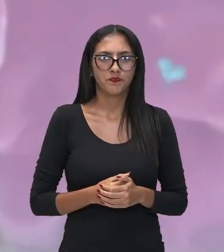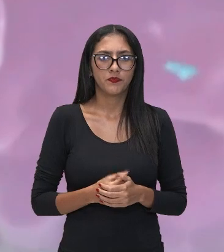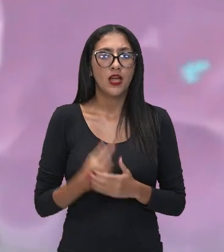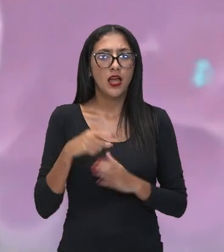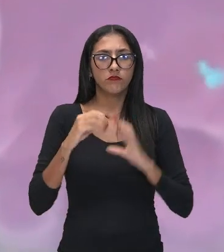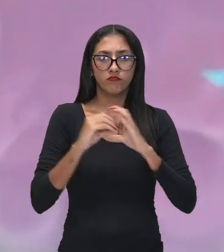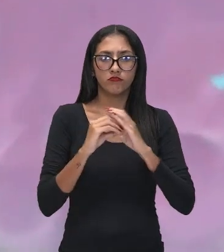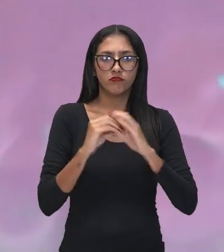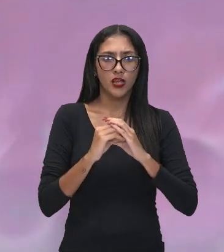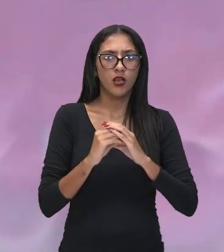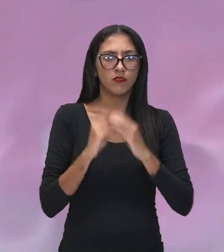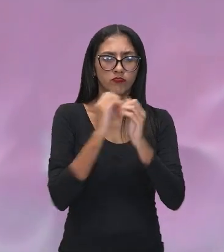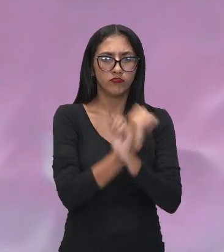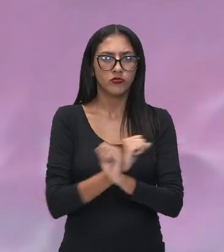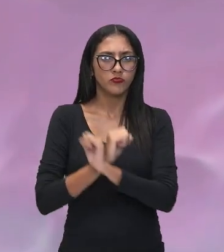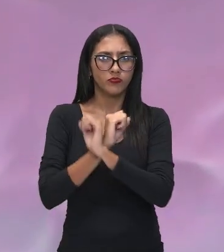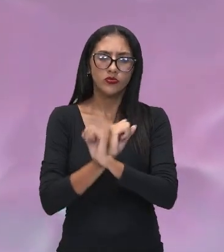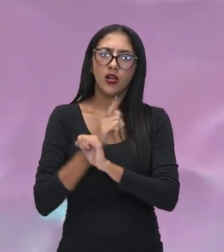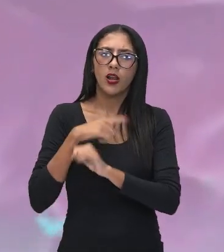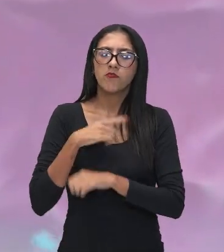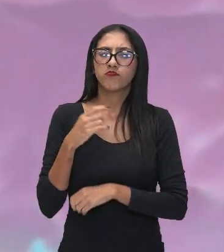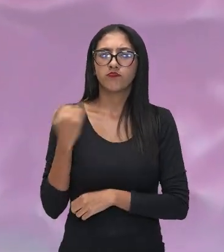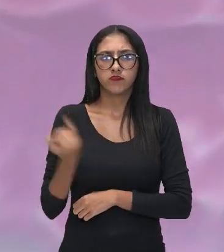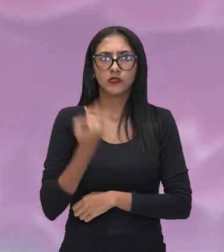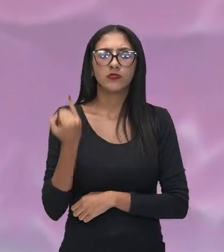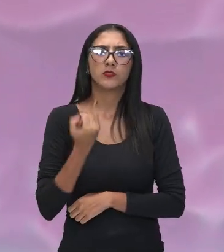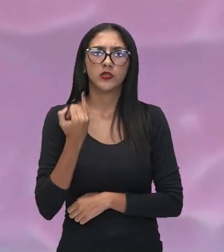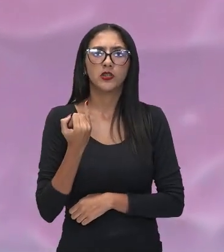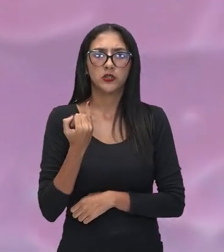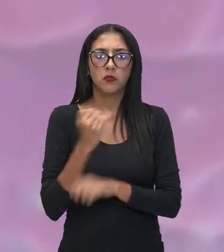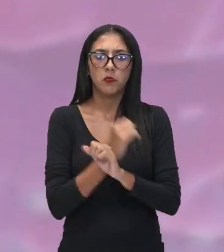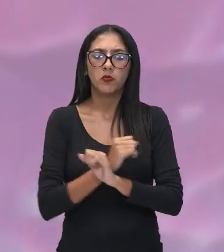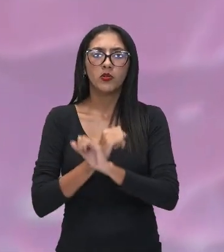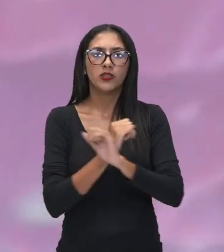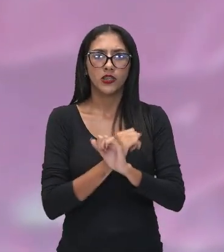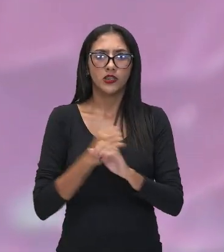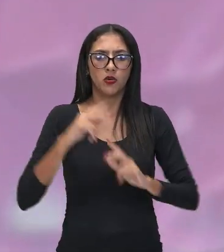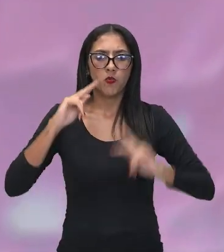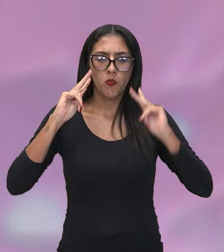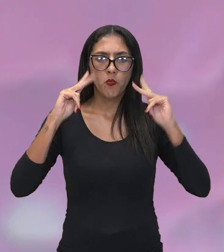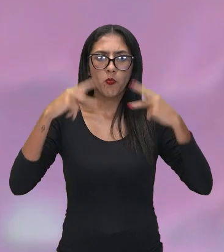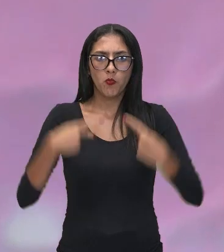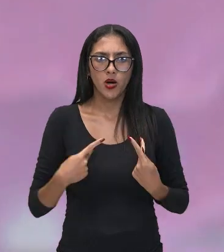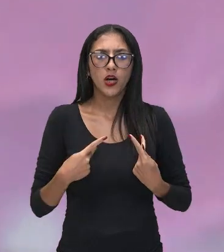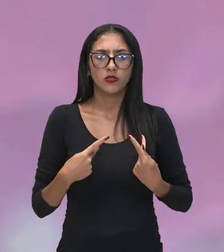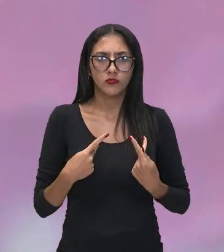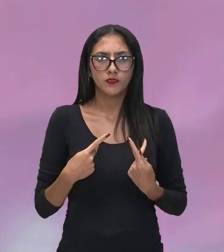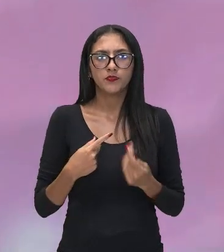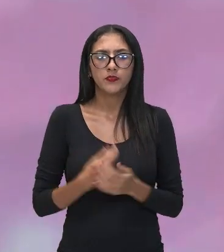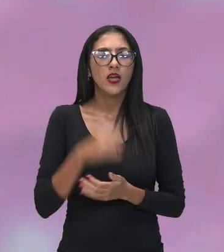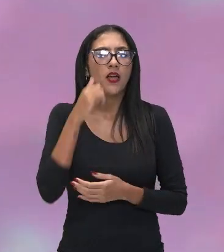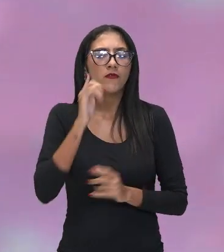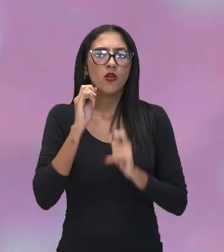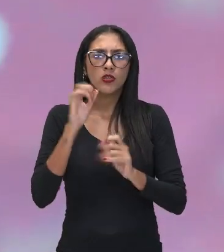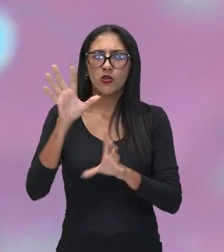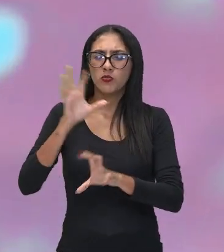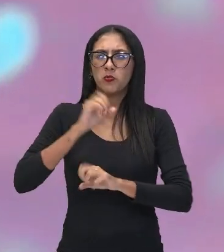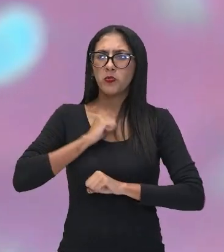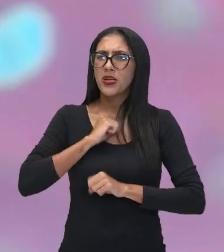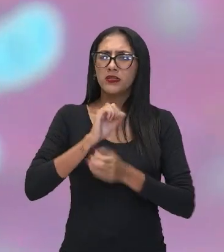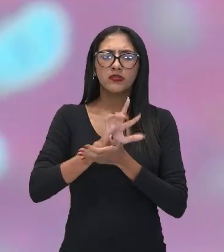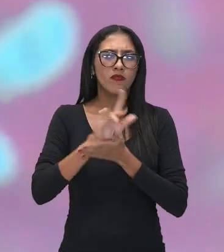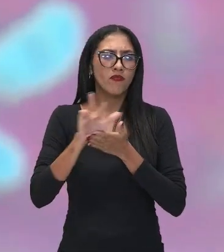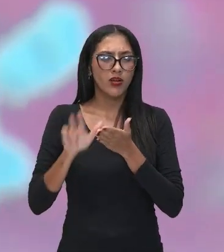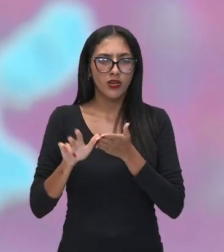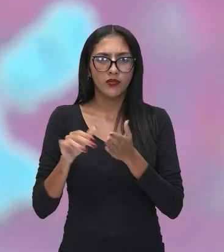defesa do corpo humano contra infecções e outras doenças. E a gente percebe muito bem aí